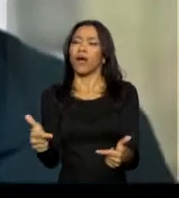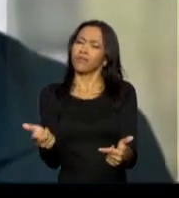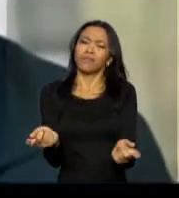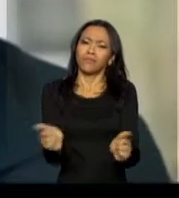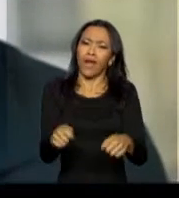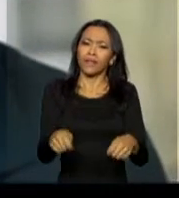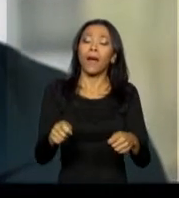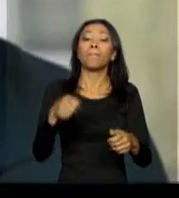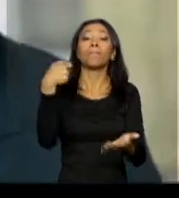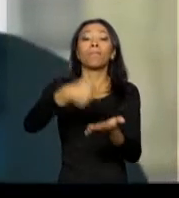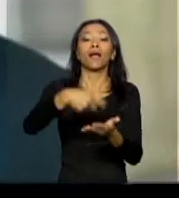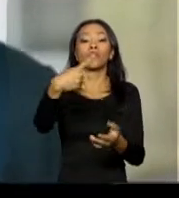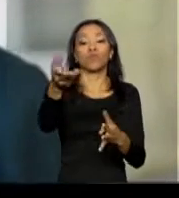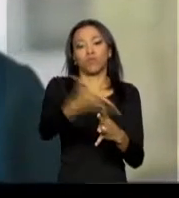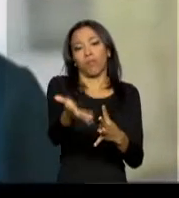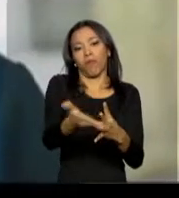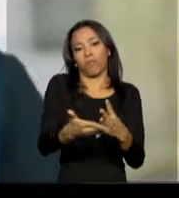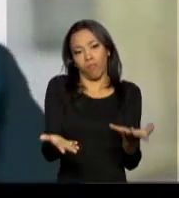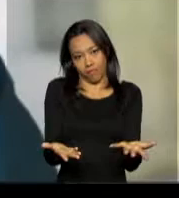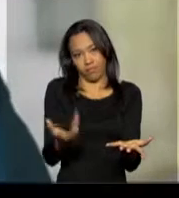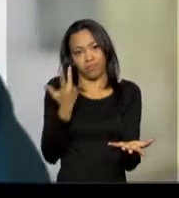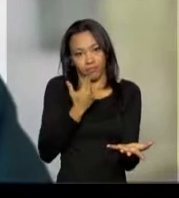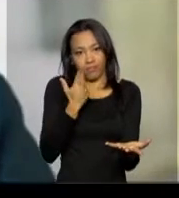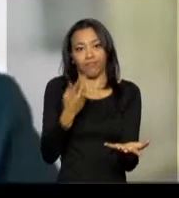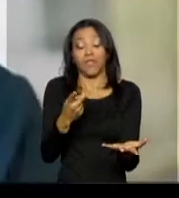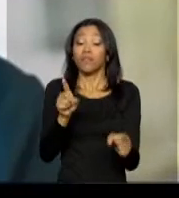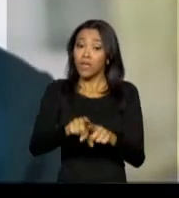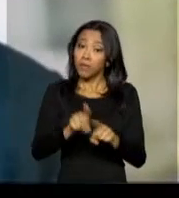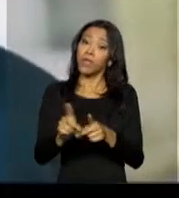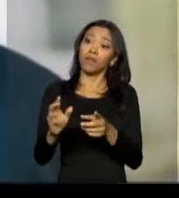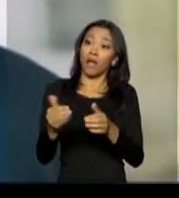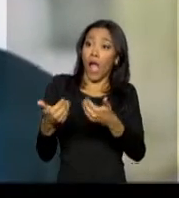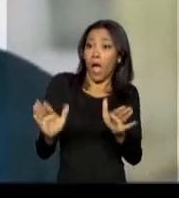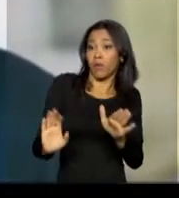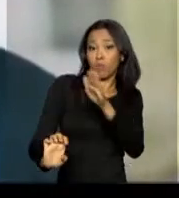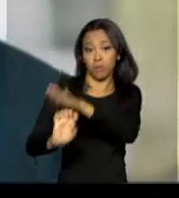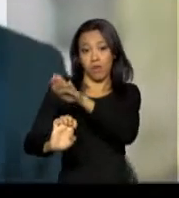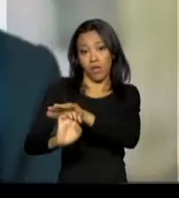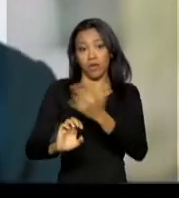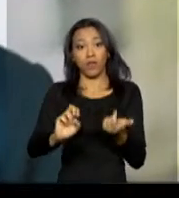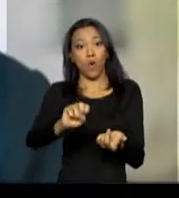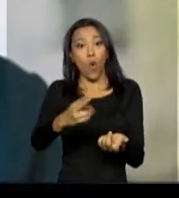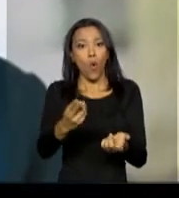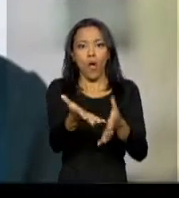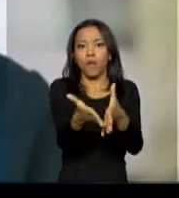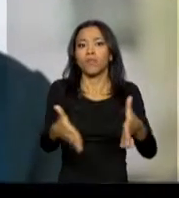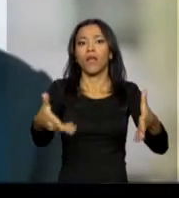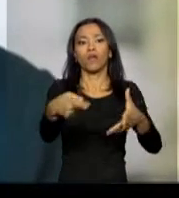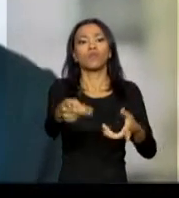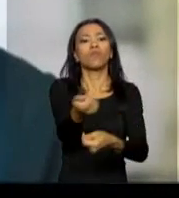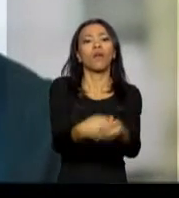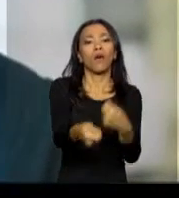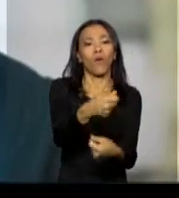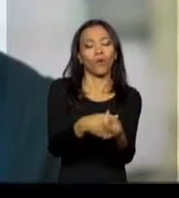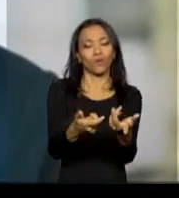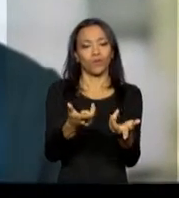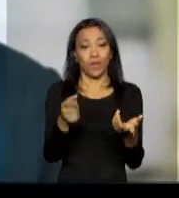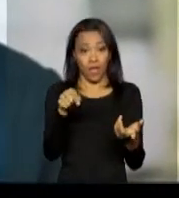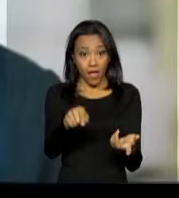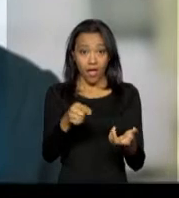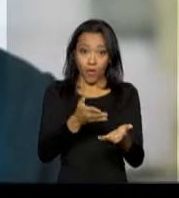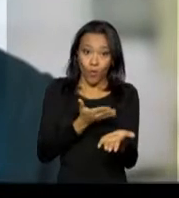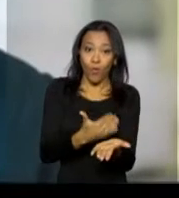suas prestações, em condições de abrir sua empresa ou ampliar o seu próprio negócio. Entrem